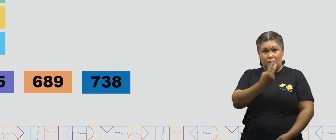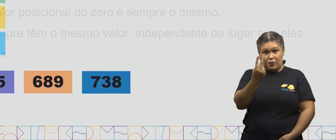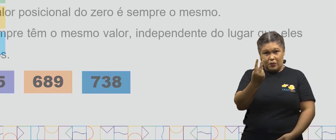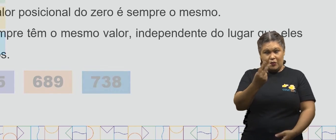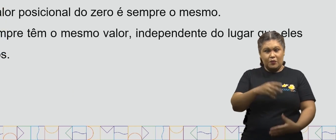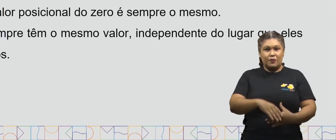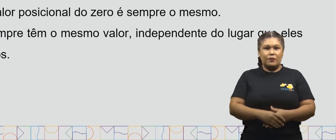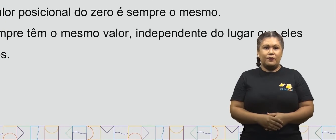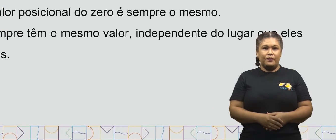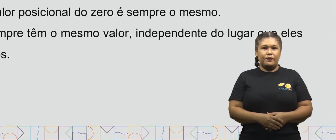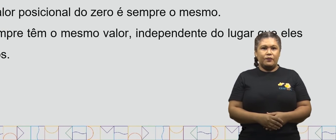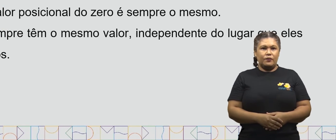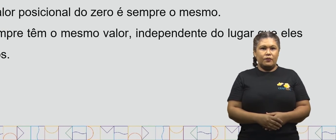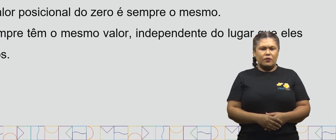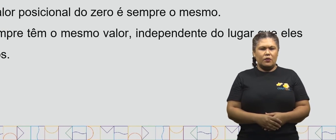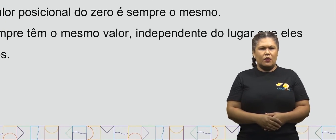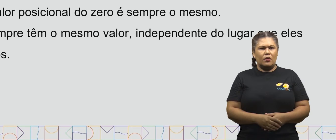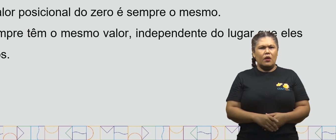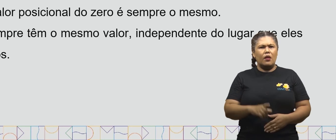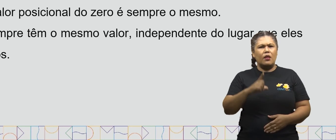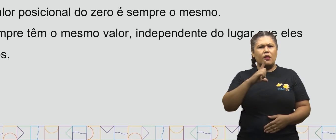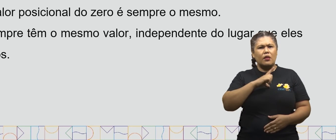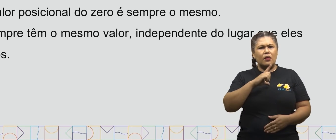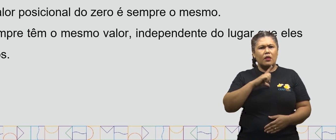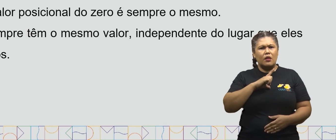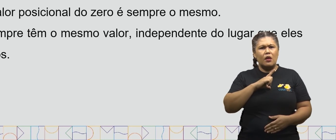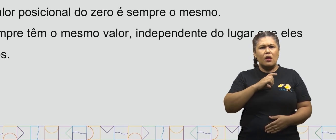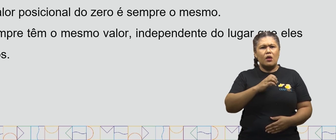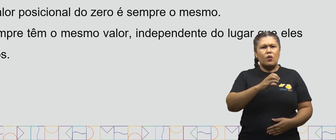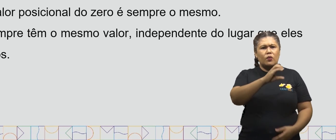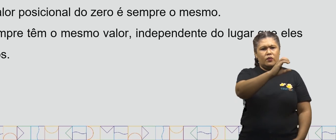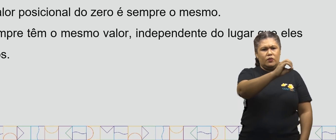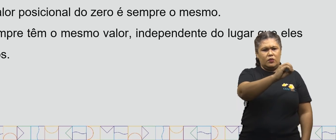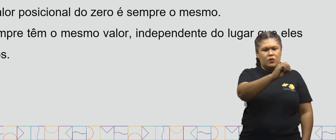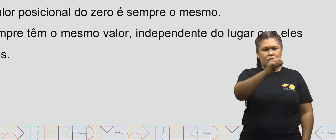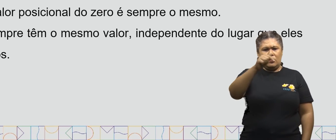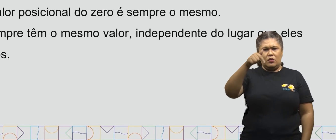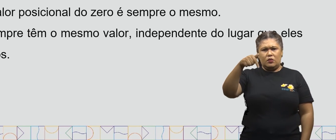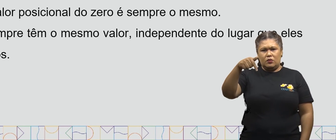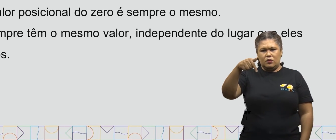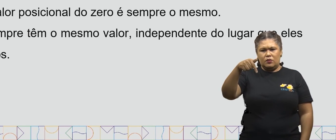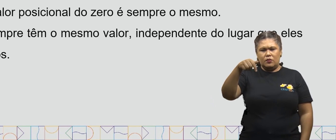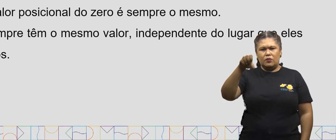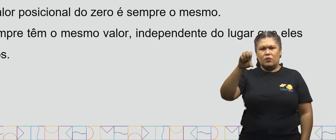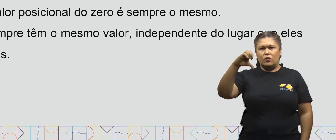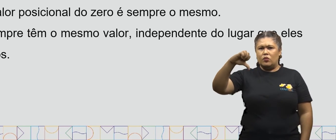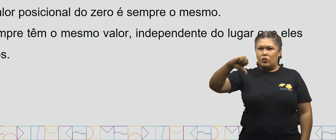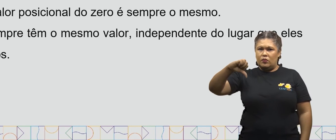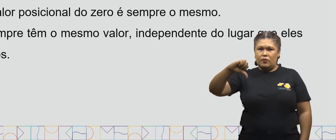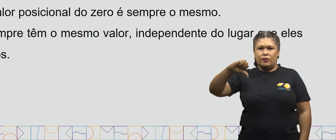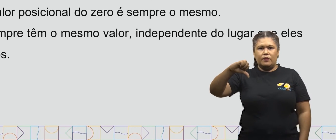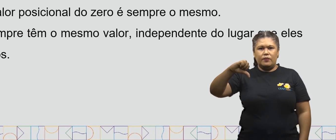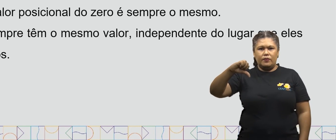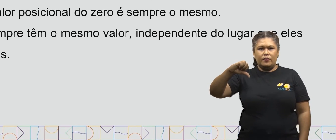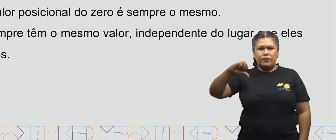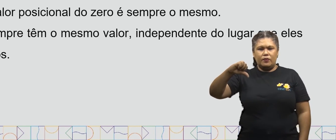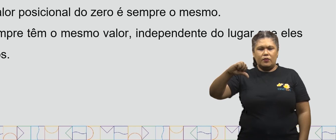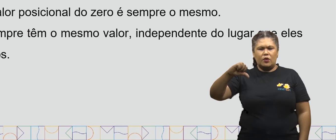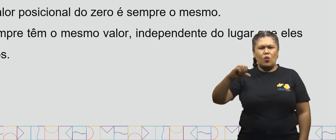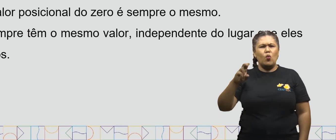atividade 2. Temos os algarismos 0, 7 e